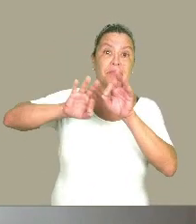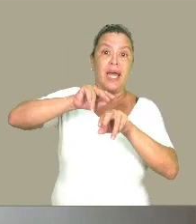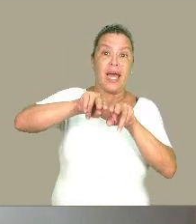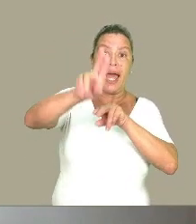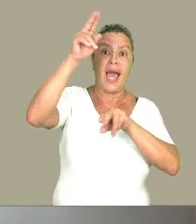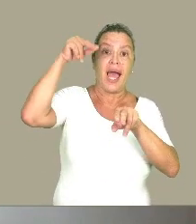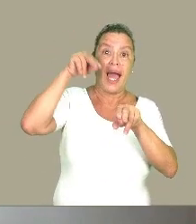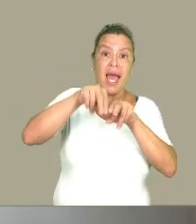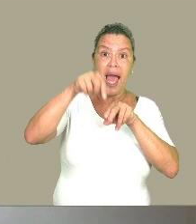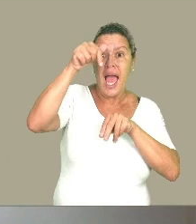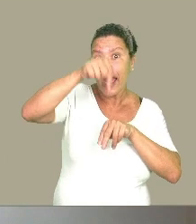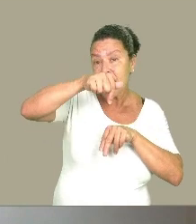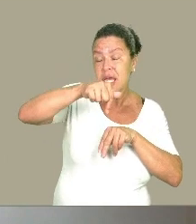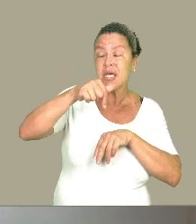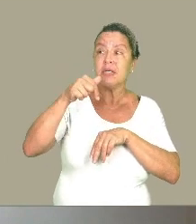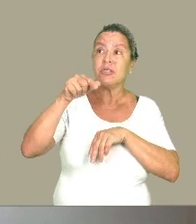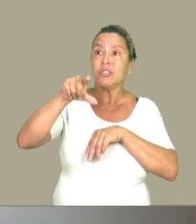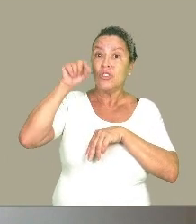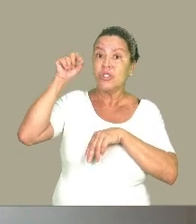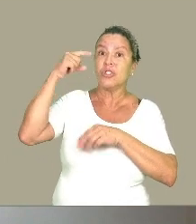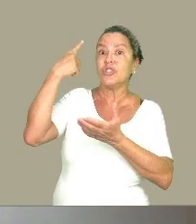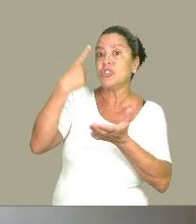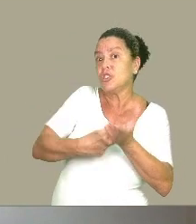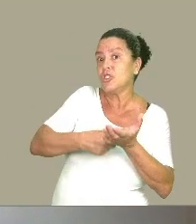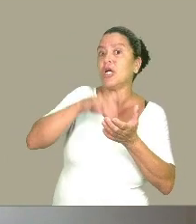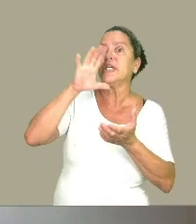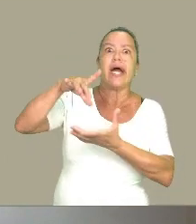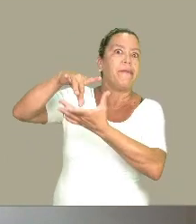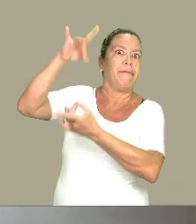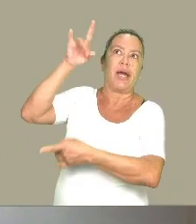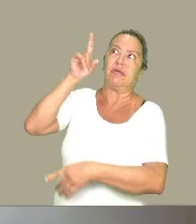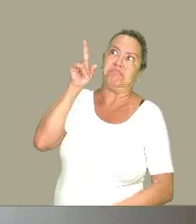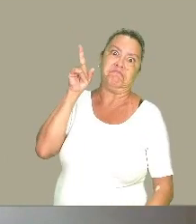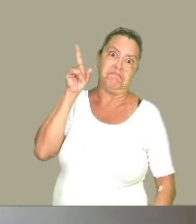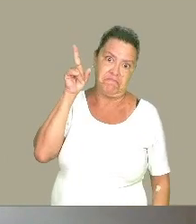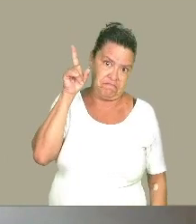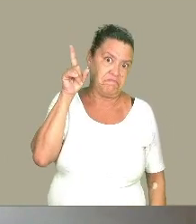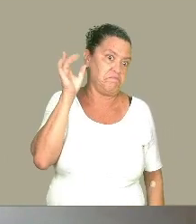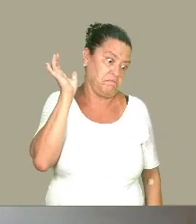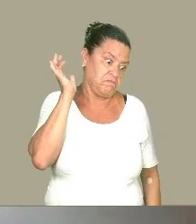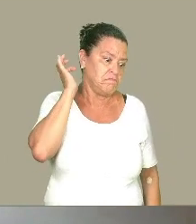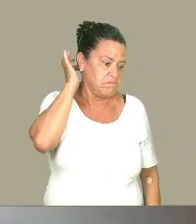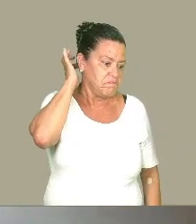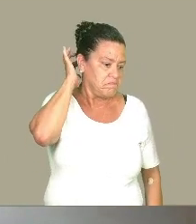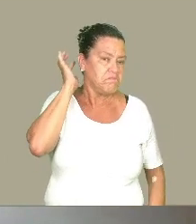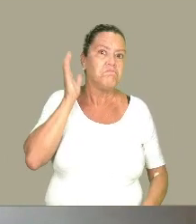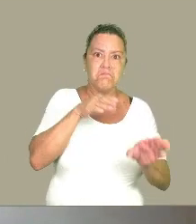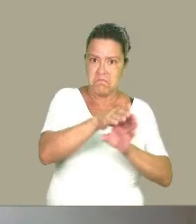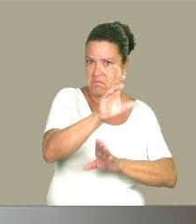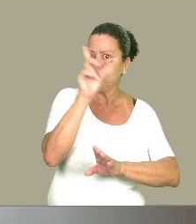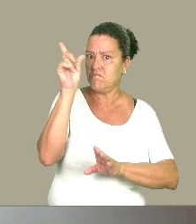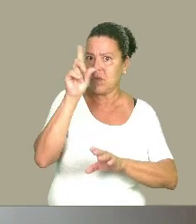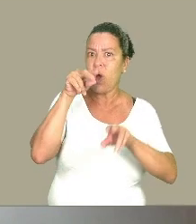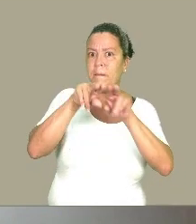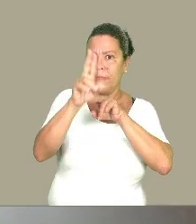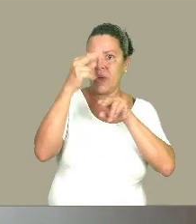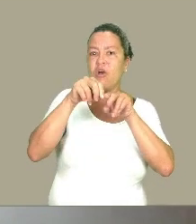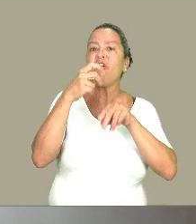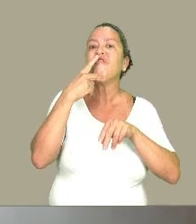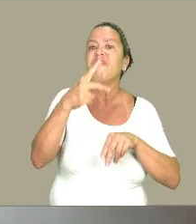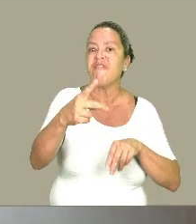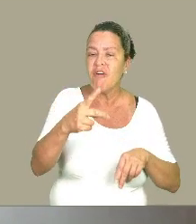reencarnatório decidido pelos espíritos que o auxiliam, né? Uma reencarnação que a gente chama